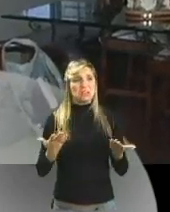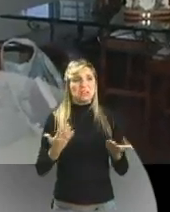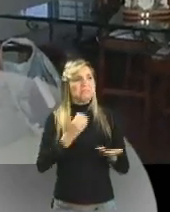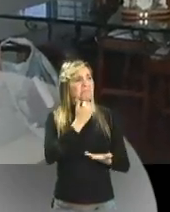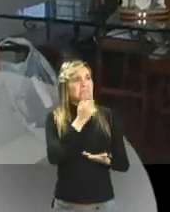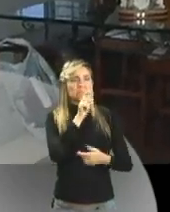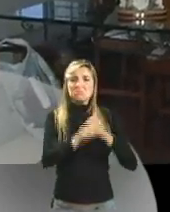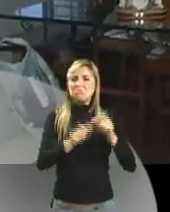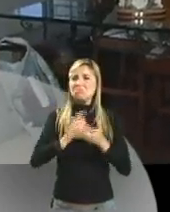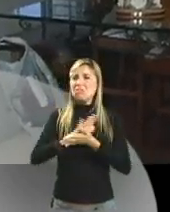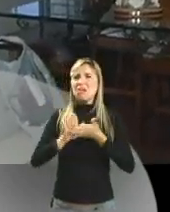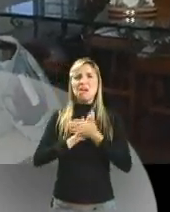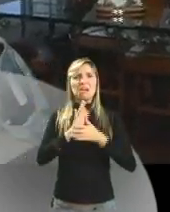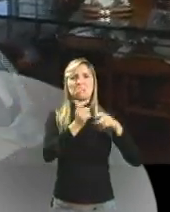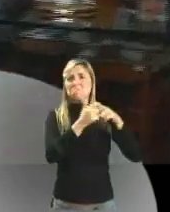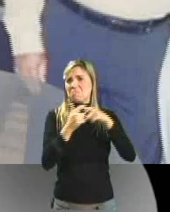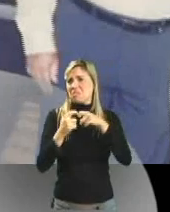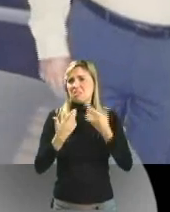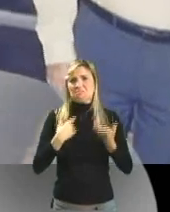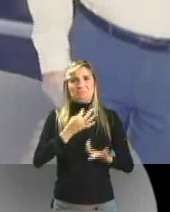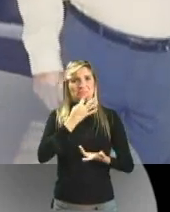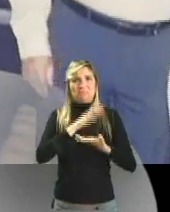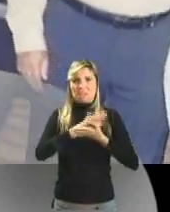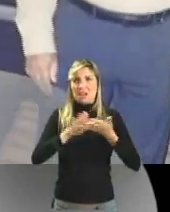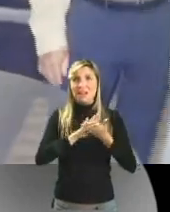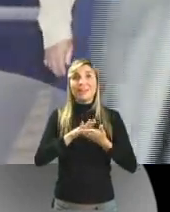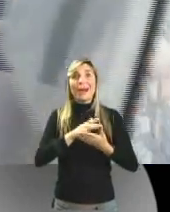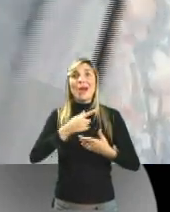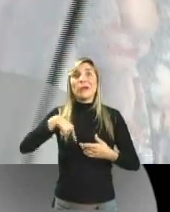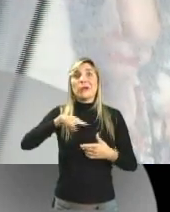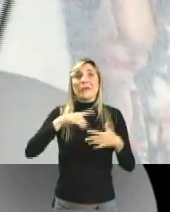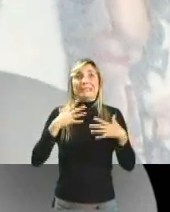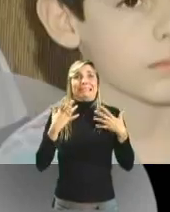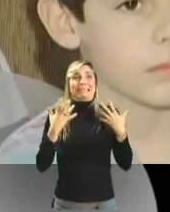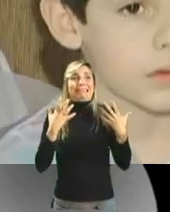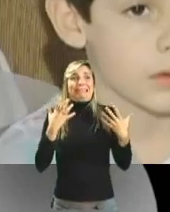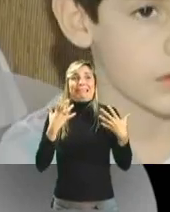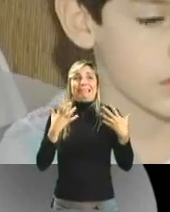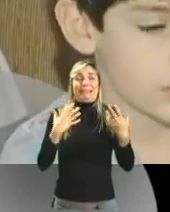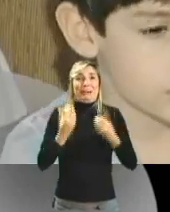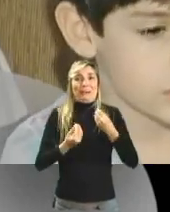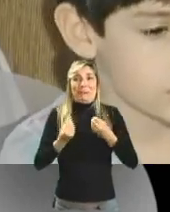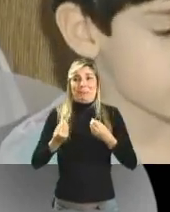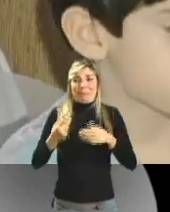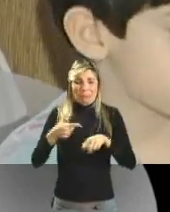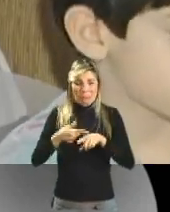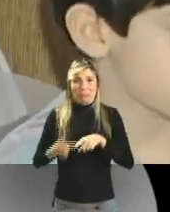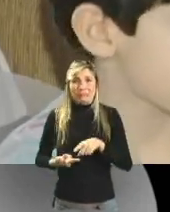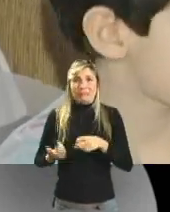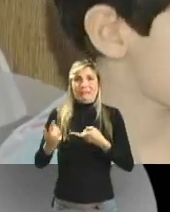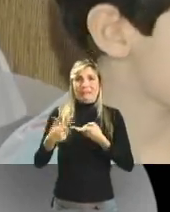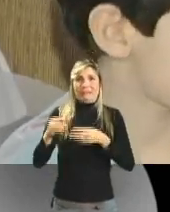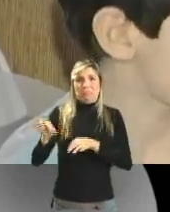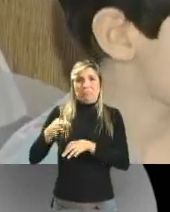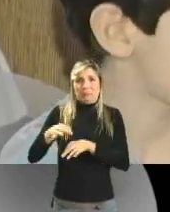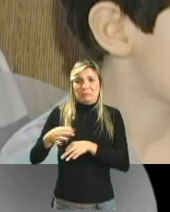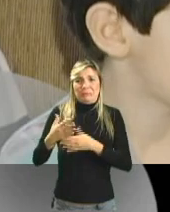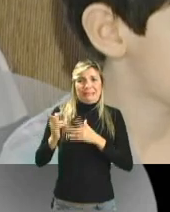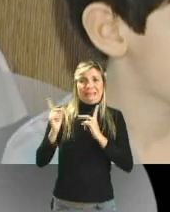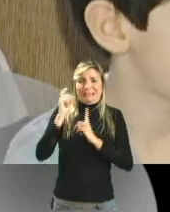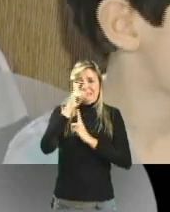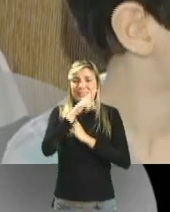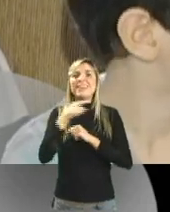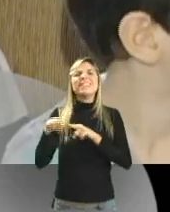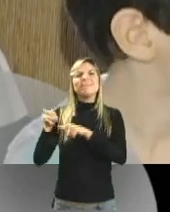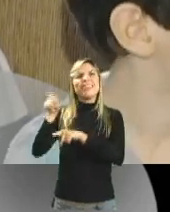ninguém tem nada a ver com medicina. Então a gente é meio cismado. Um que cortou de levar a ponta, eu ficava com medo. E